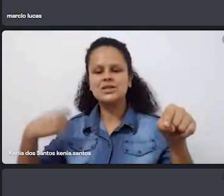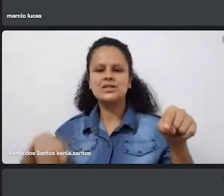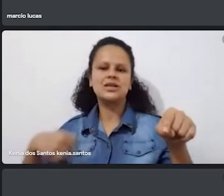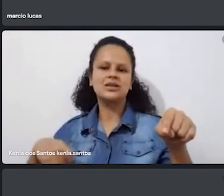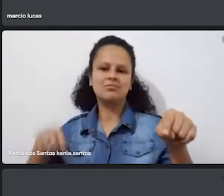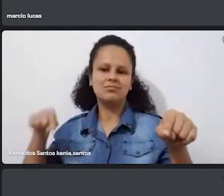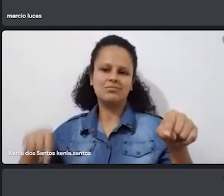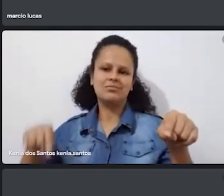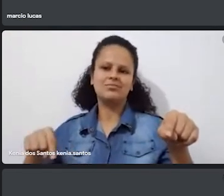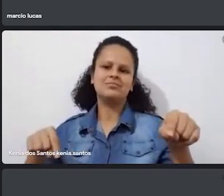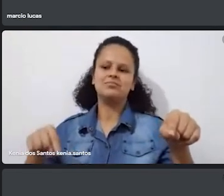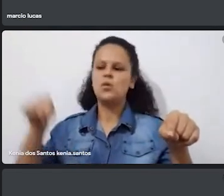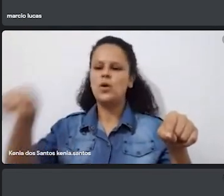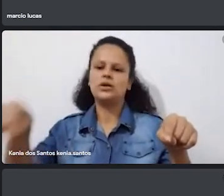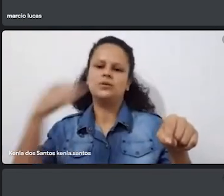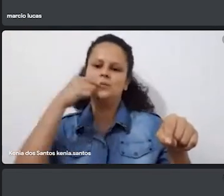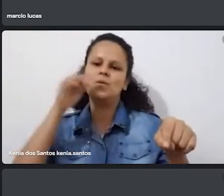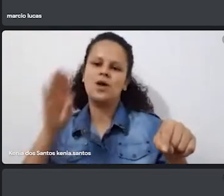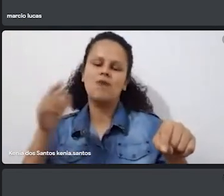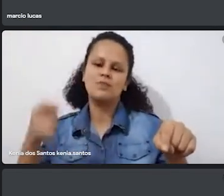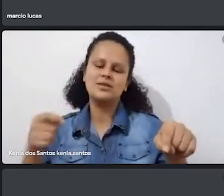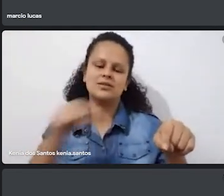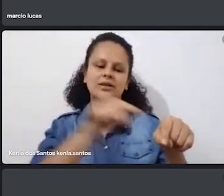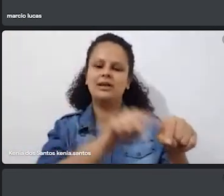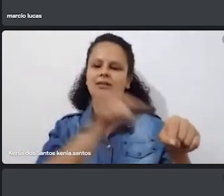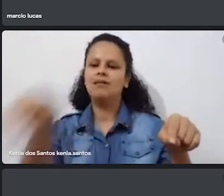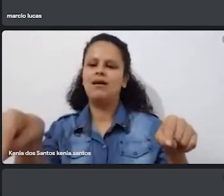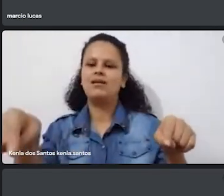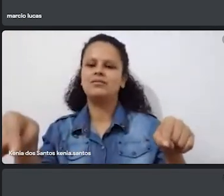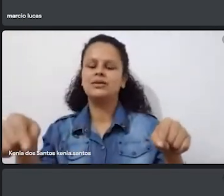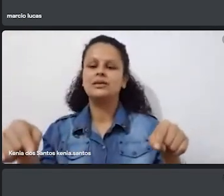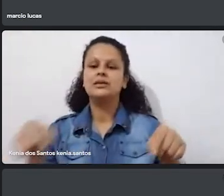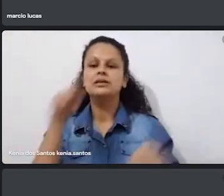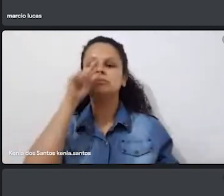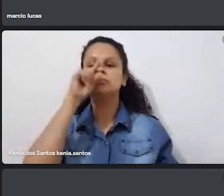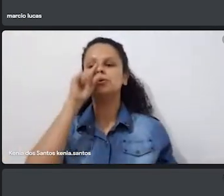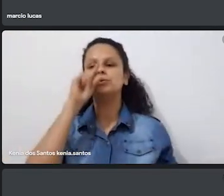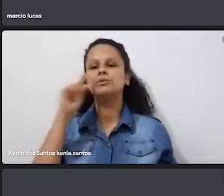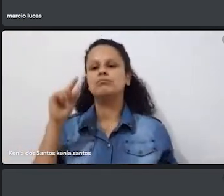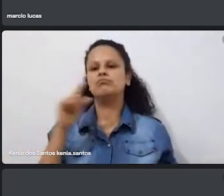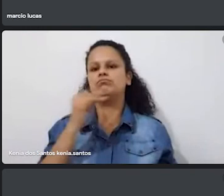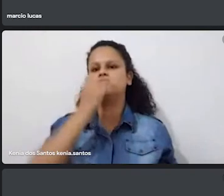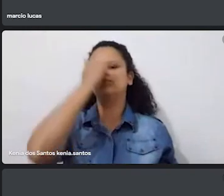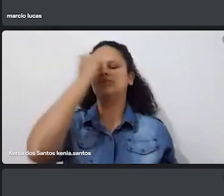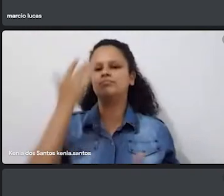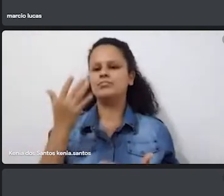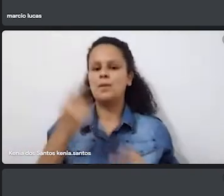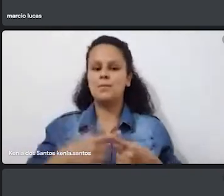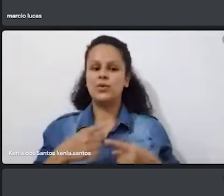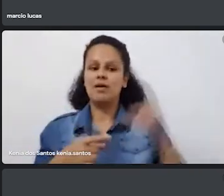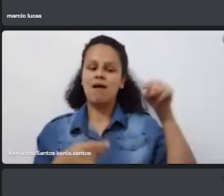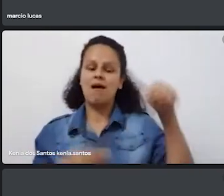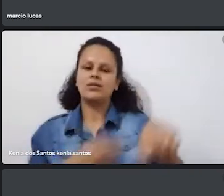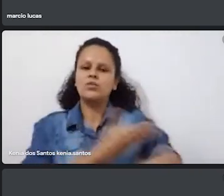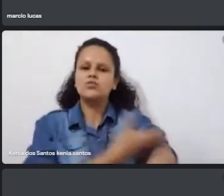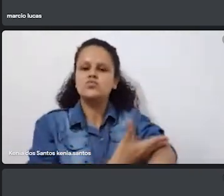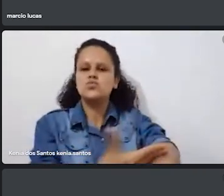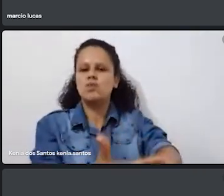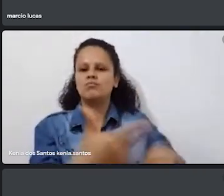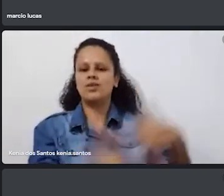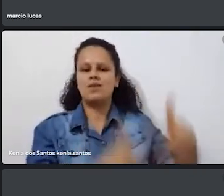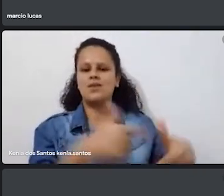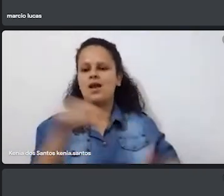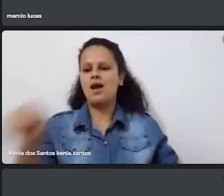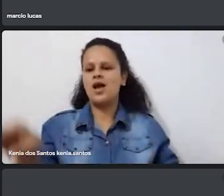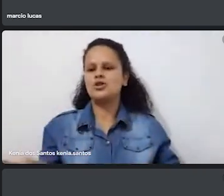atividade em Bocaiúva. Aí, o que acontecia? O risco de acidente é muito grande, porque um trabalhava de uma forma e o outro